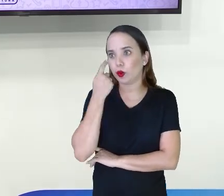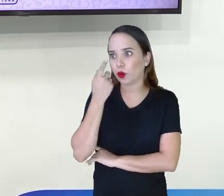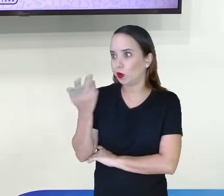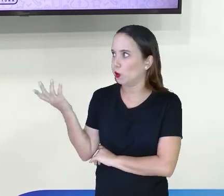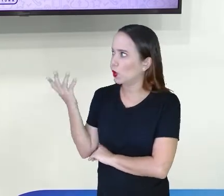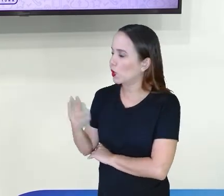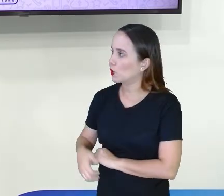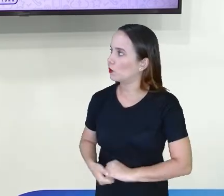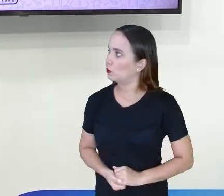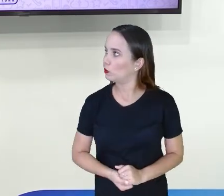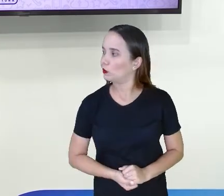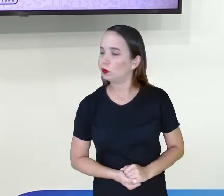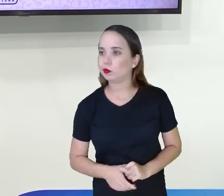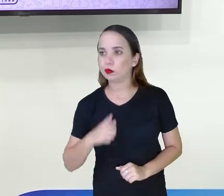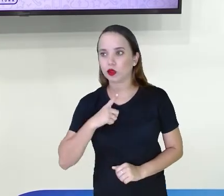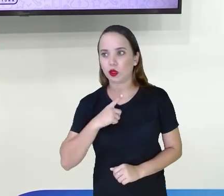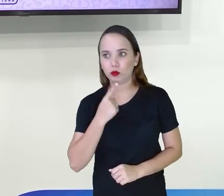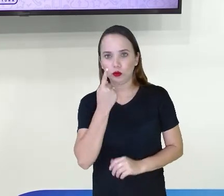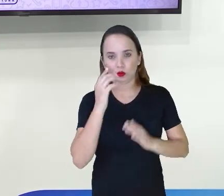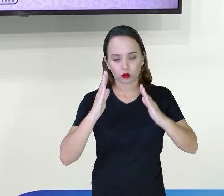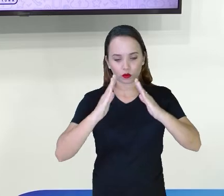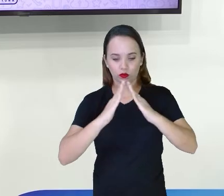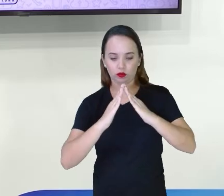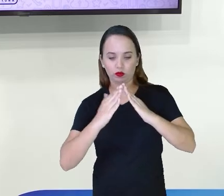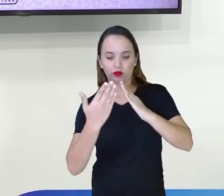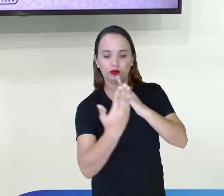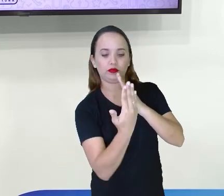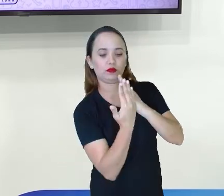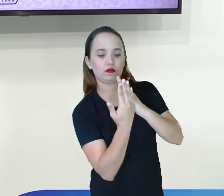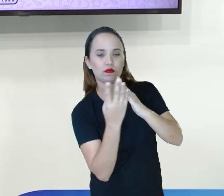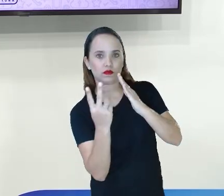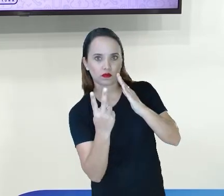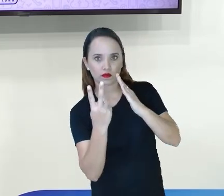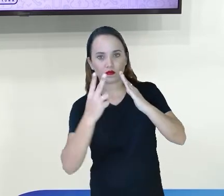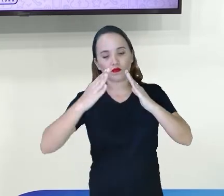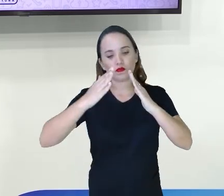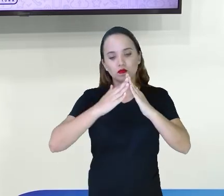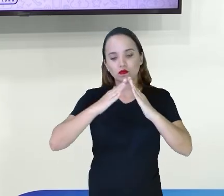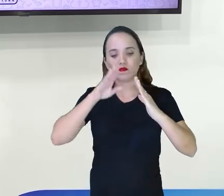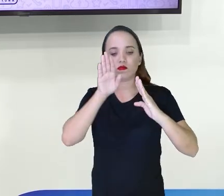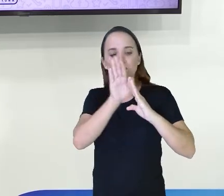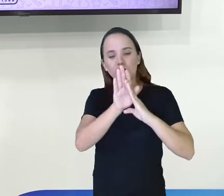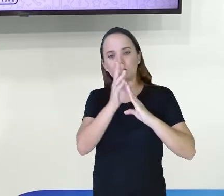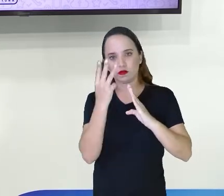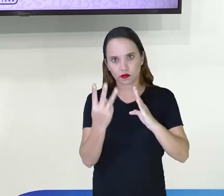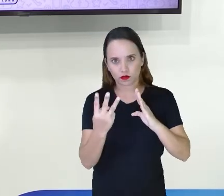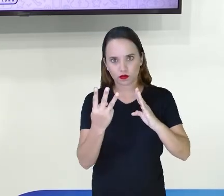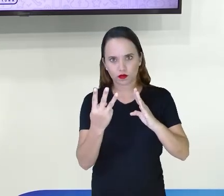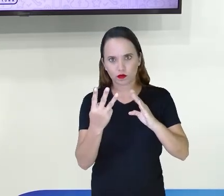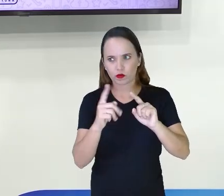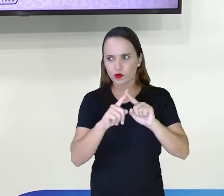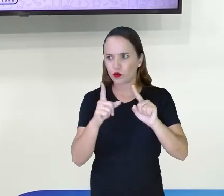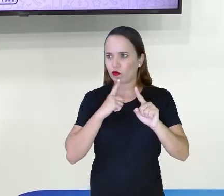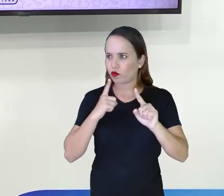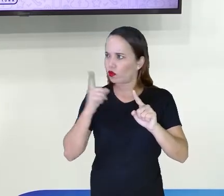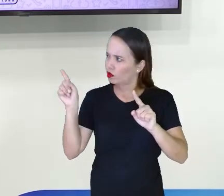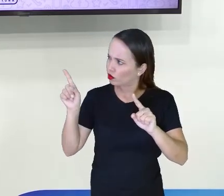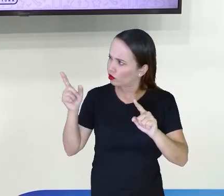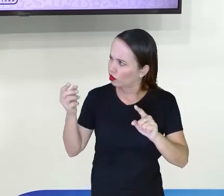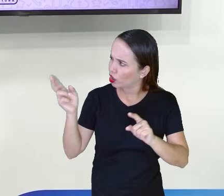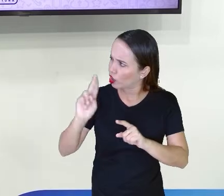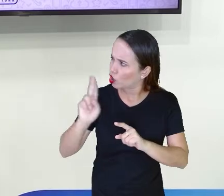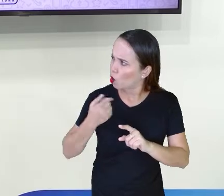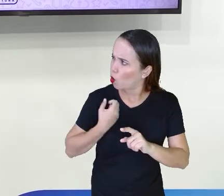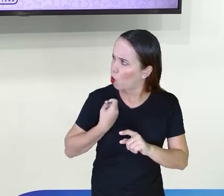Ó, uma face, duas, três. Oxe, professora, mas tem 4 ali. A